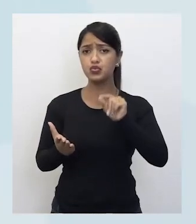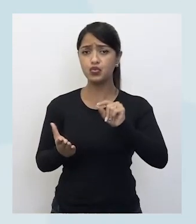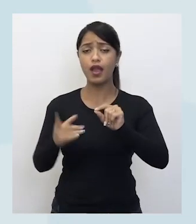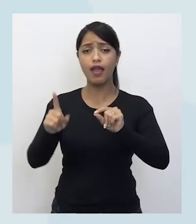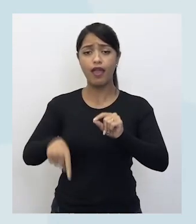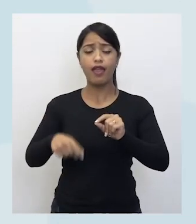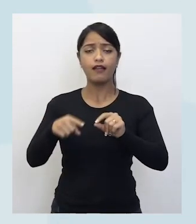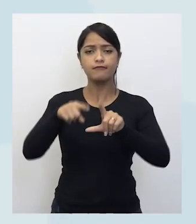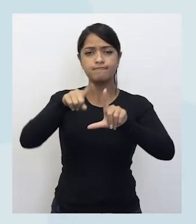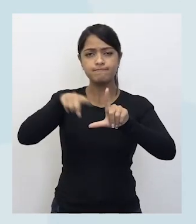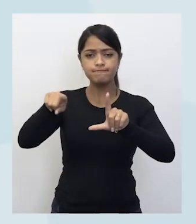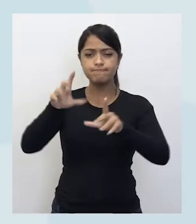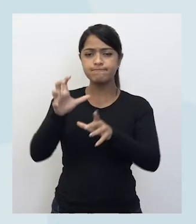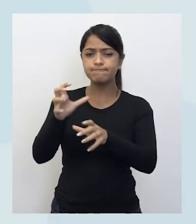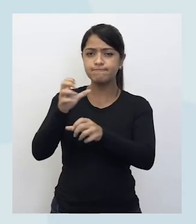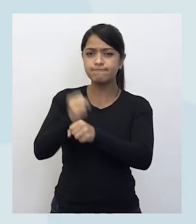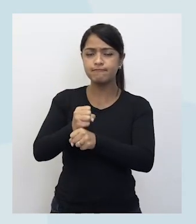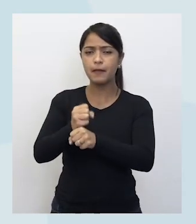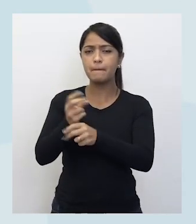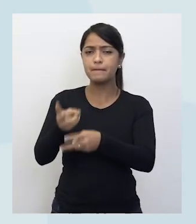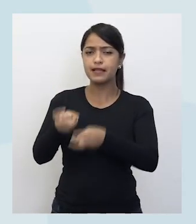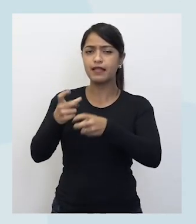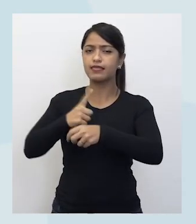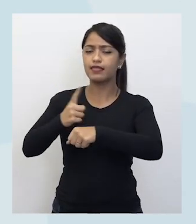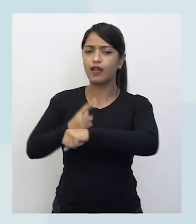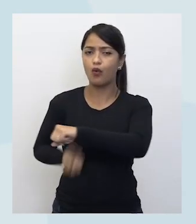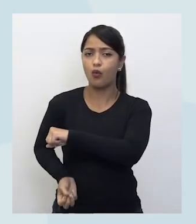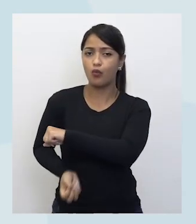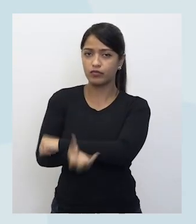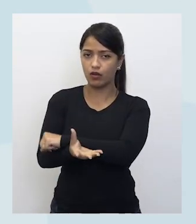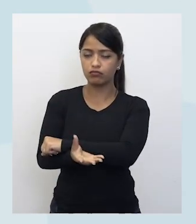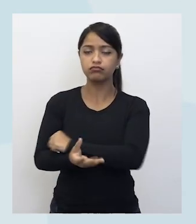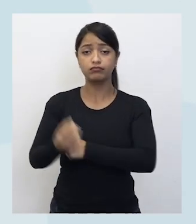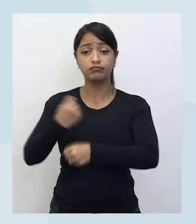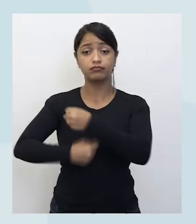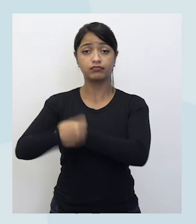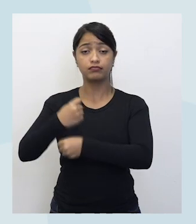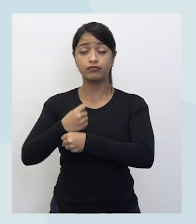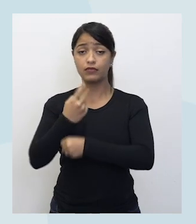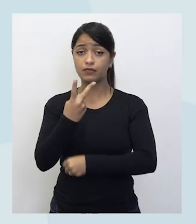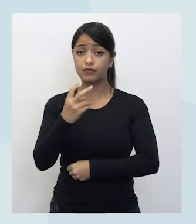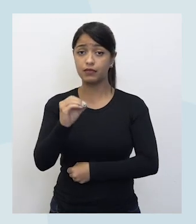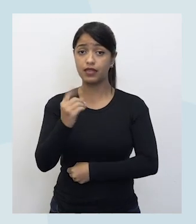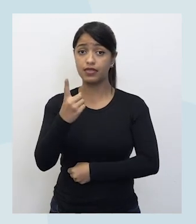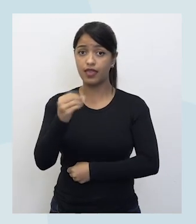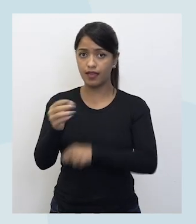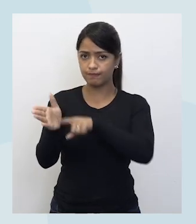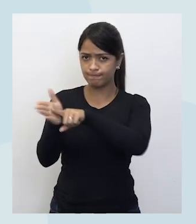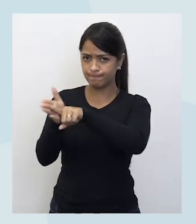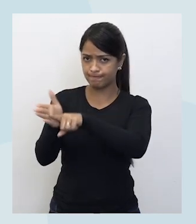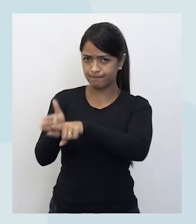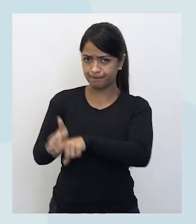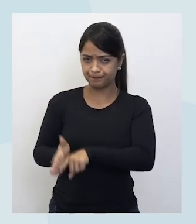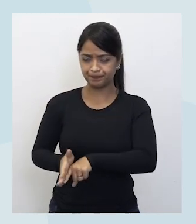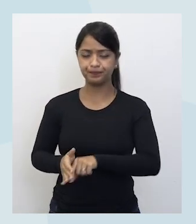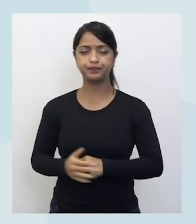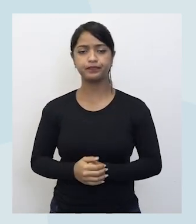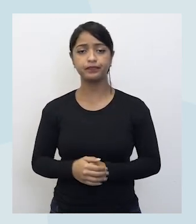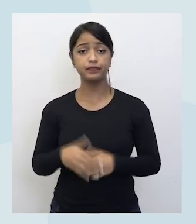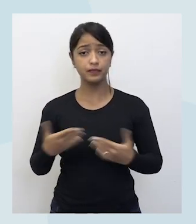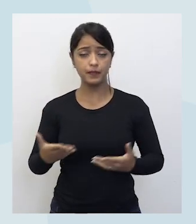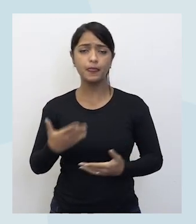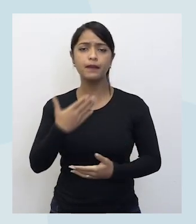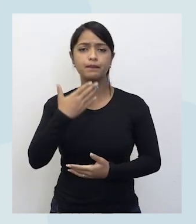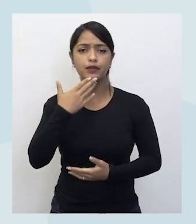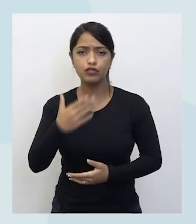de percepção da corrupção. Ele é uma análise de 2010. Então, quando nós falamos, eu até vou pedir para esse mapa ficar,